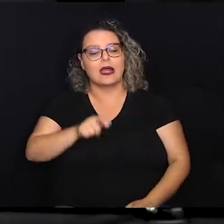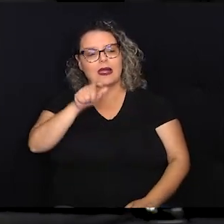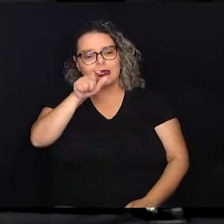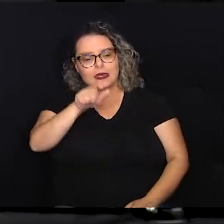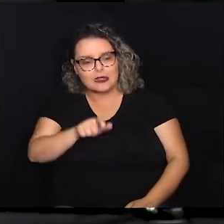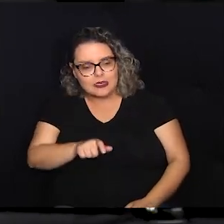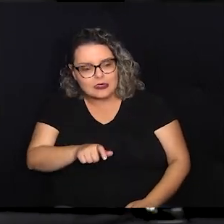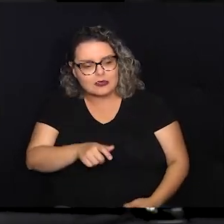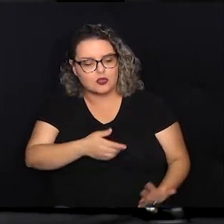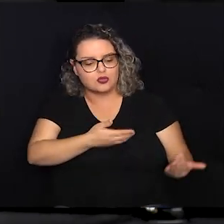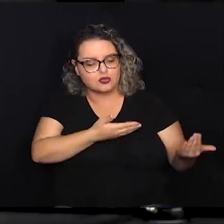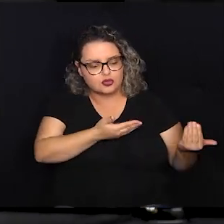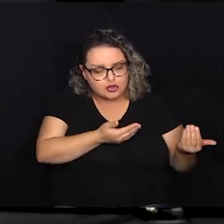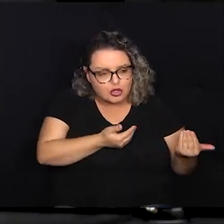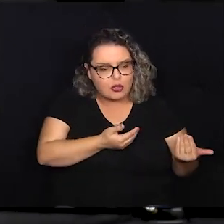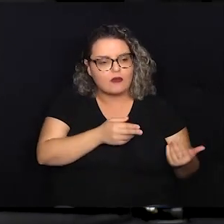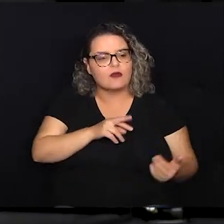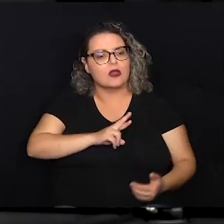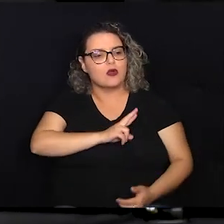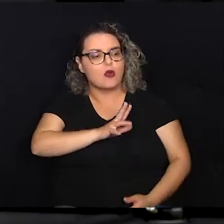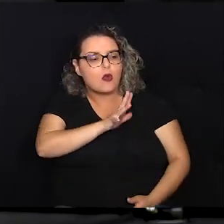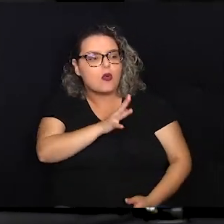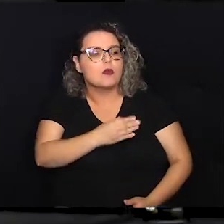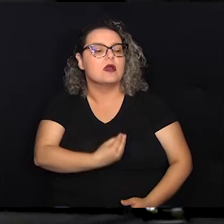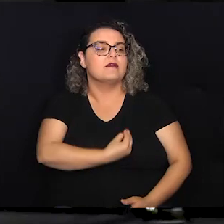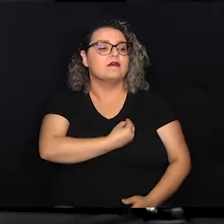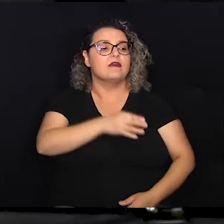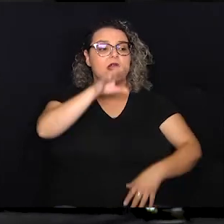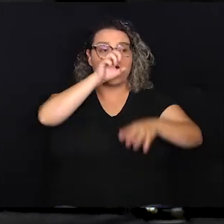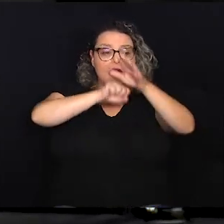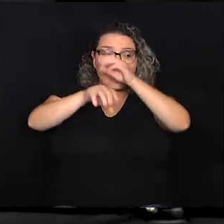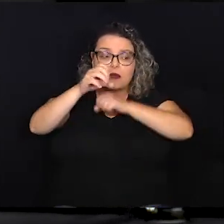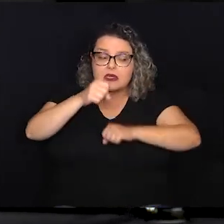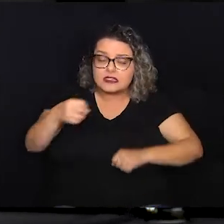foi para o jovem Rubens, né,